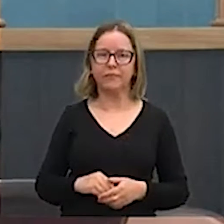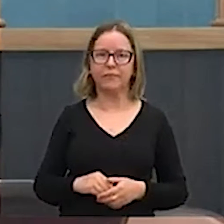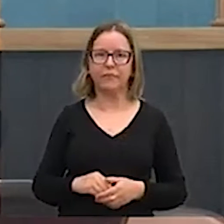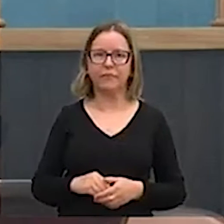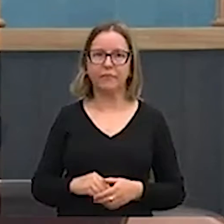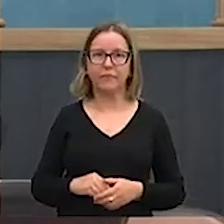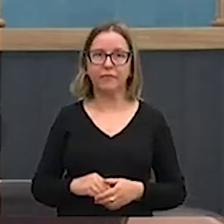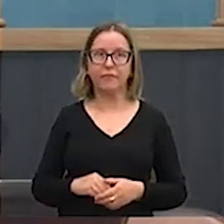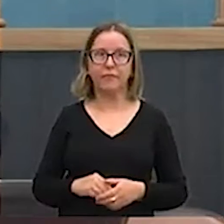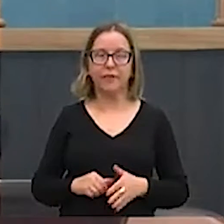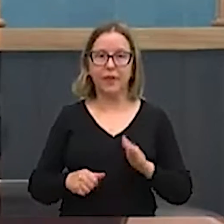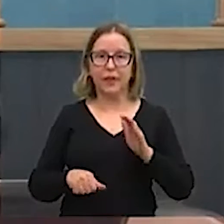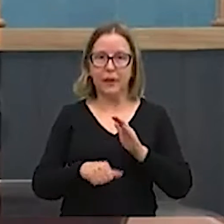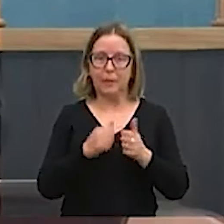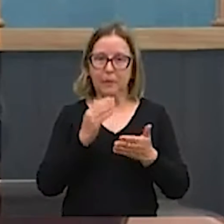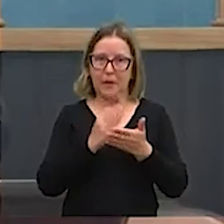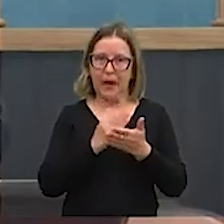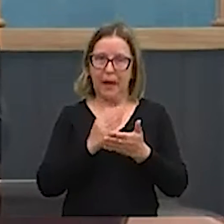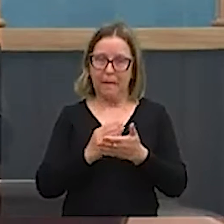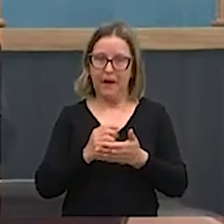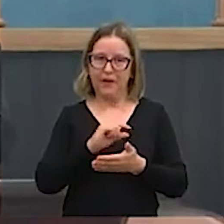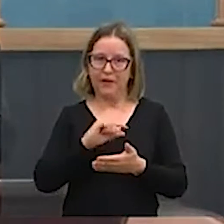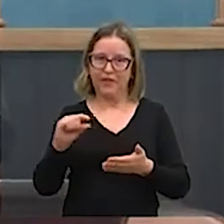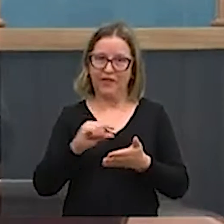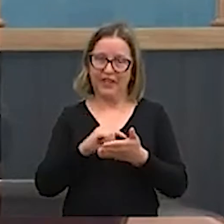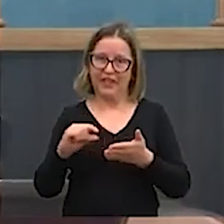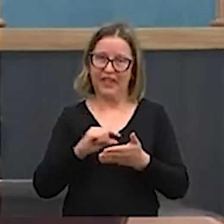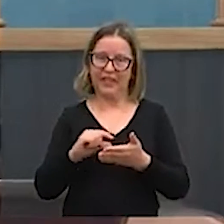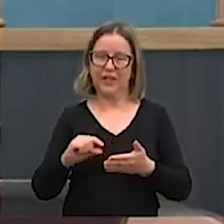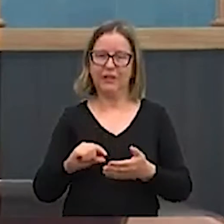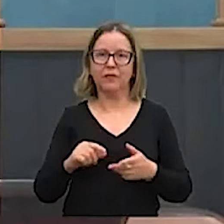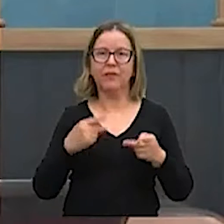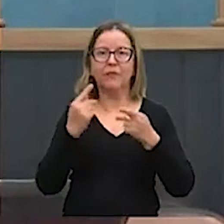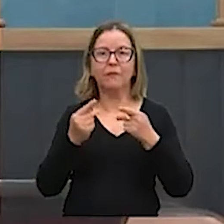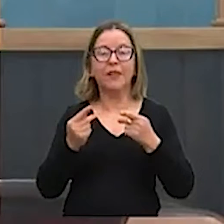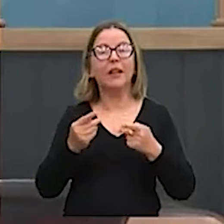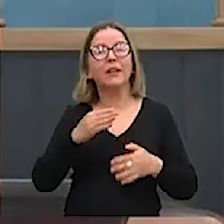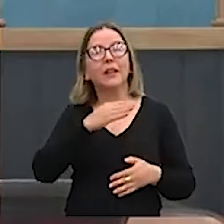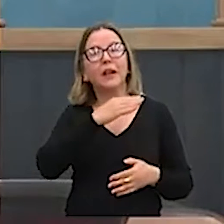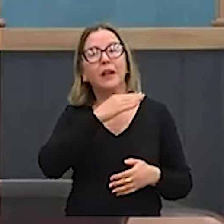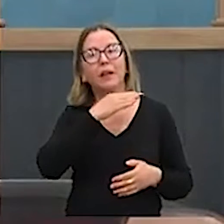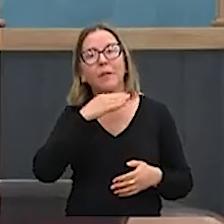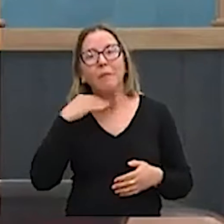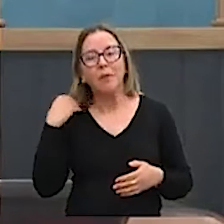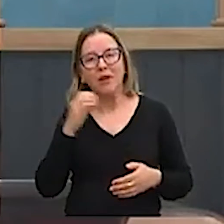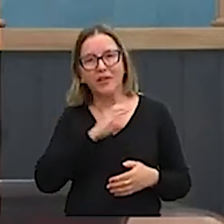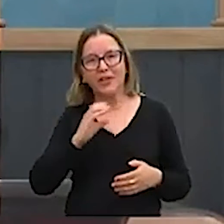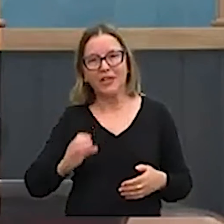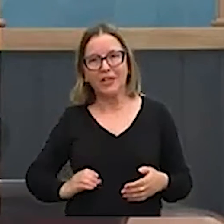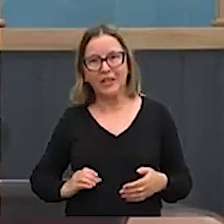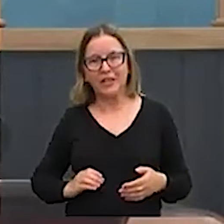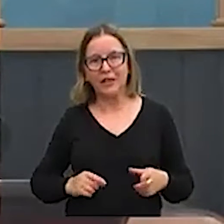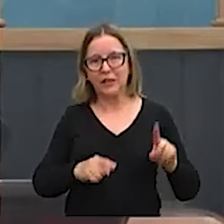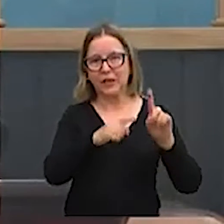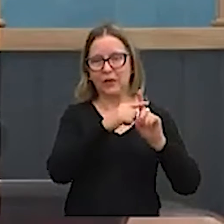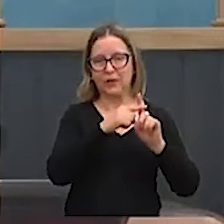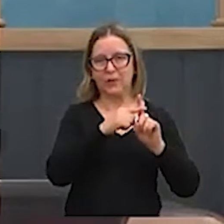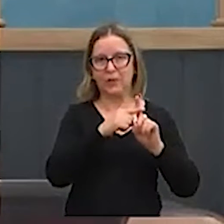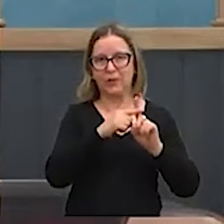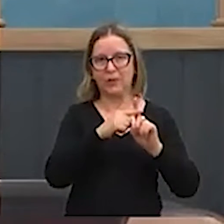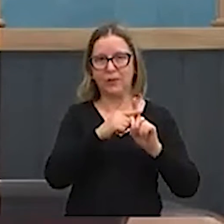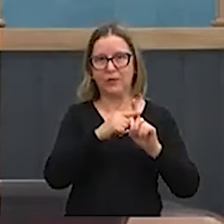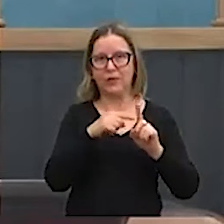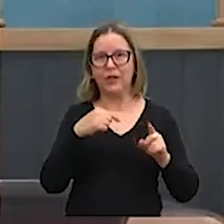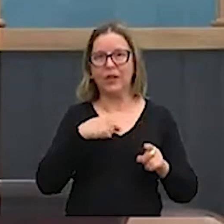A primeira parte desse versículo se refere à morte de Cristo na cruz. E eu, quando for levantado